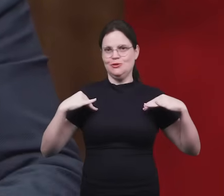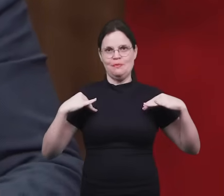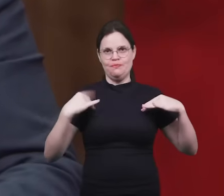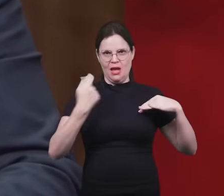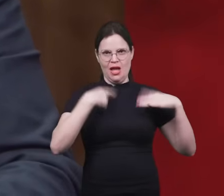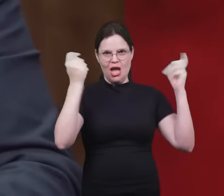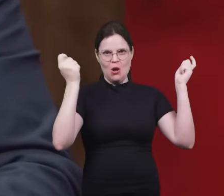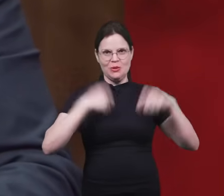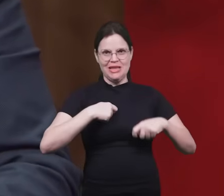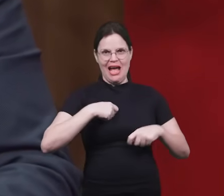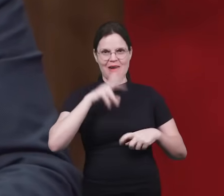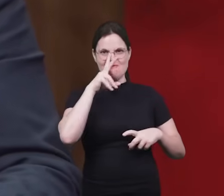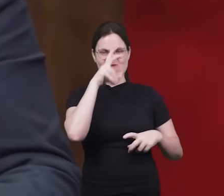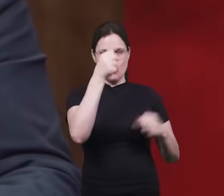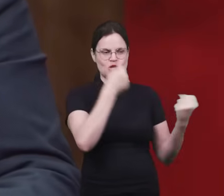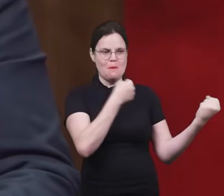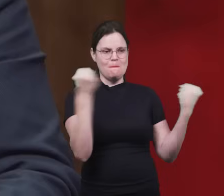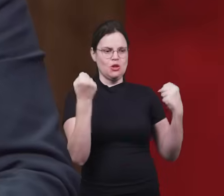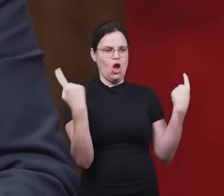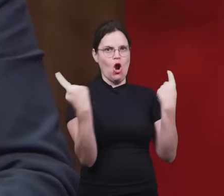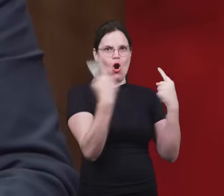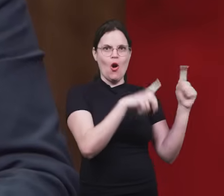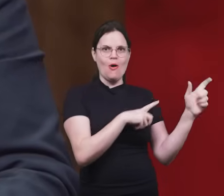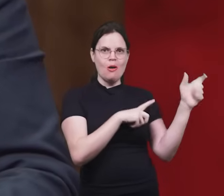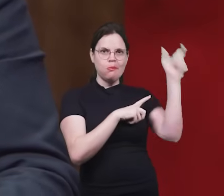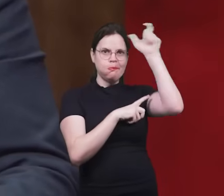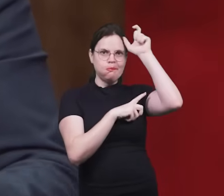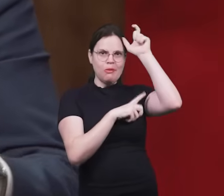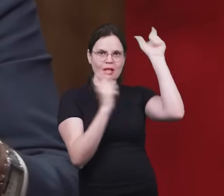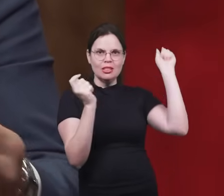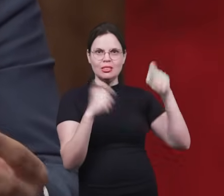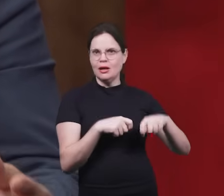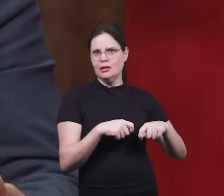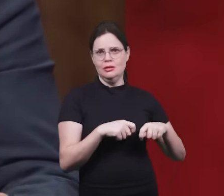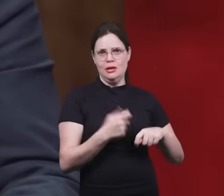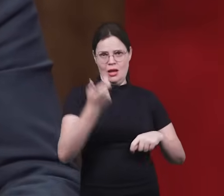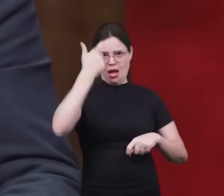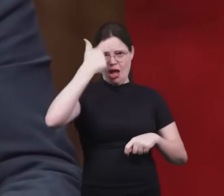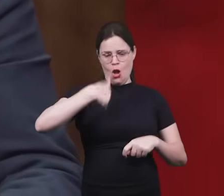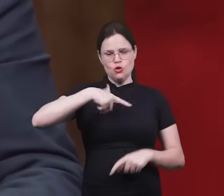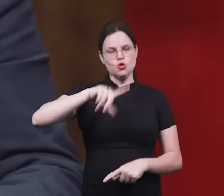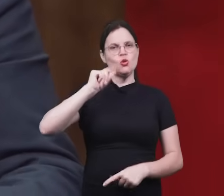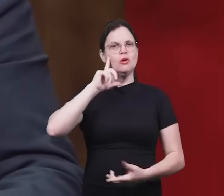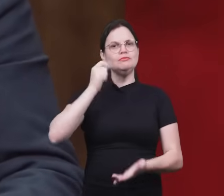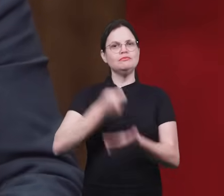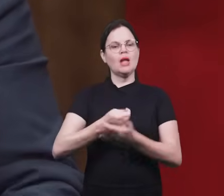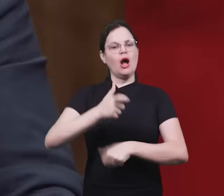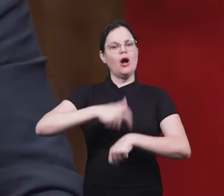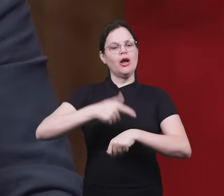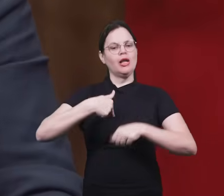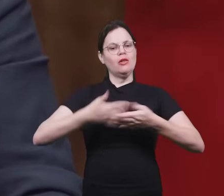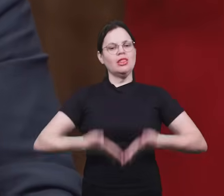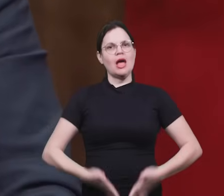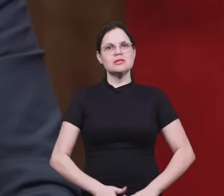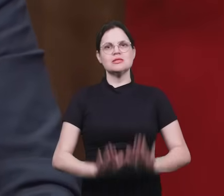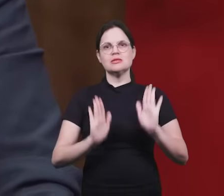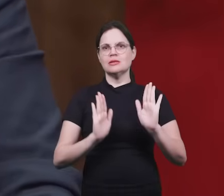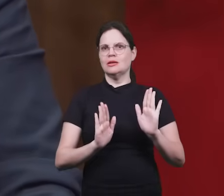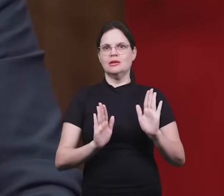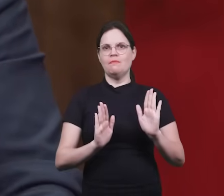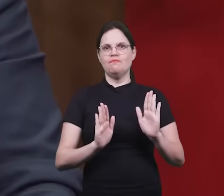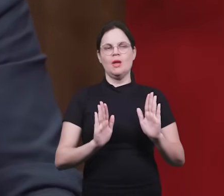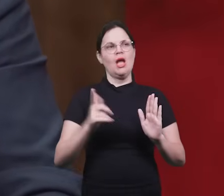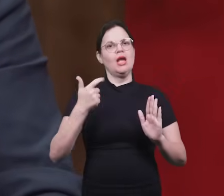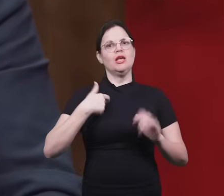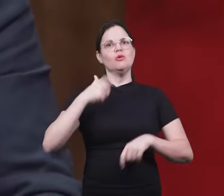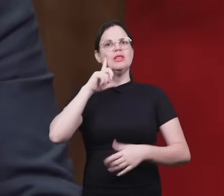potestades. O homem não tem poder sobre a vida. Ele não escolhe a hora de nascer e, via de regra, ele não escolhe a hora, vou ficar,